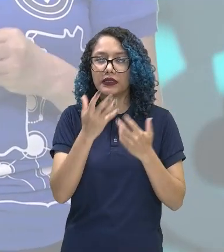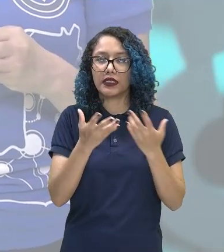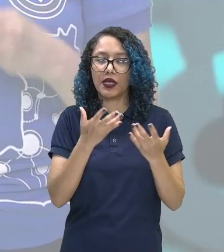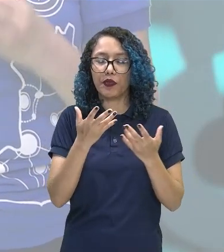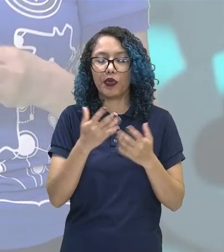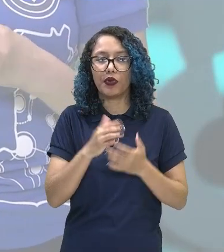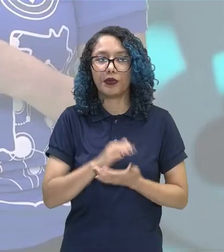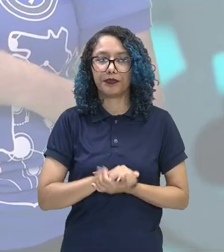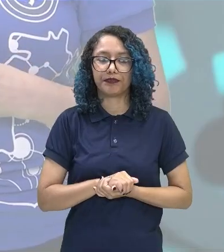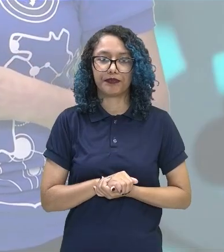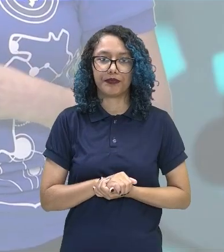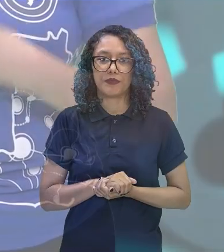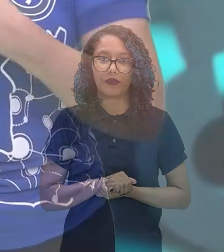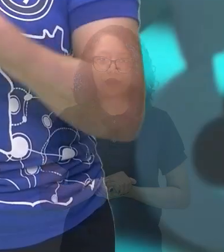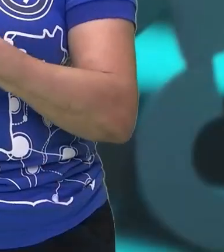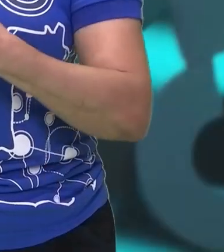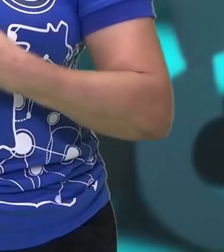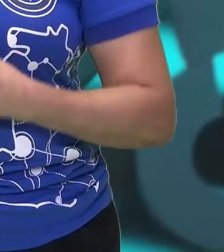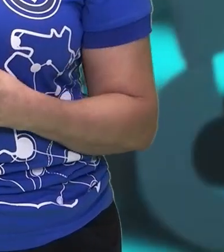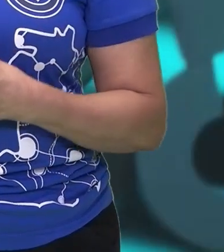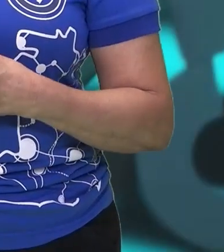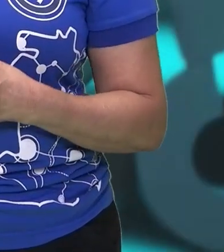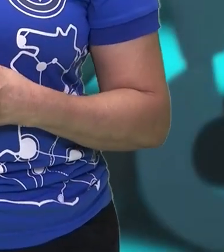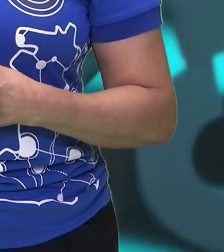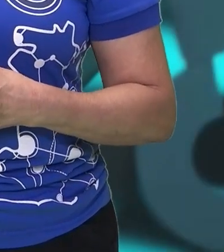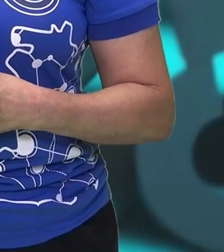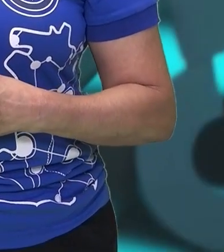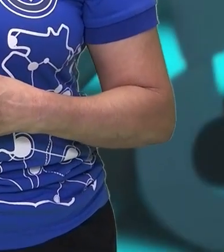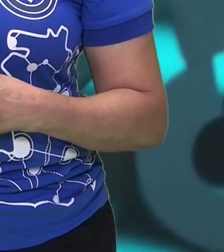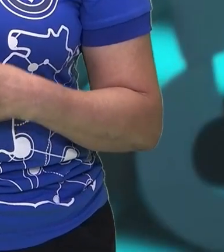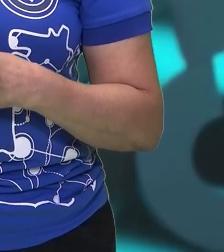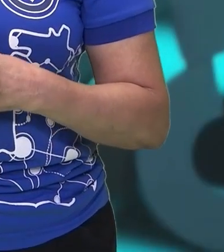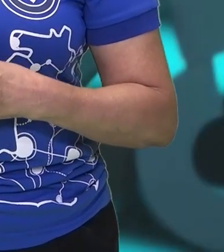texto, né, o público-alvo seja para os jovens, né?